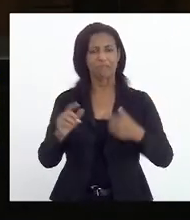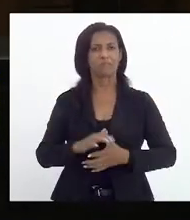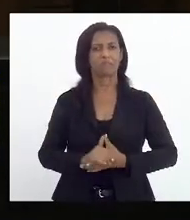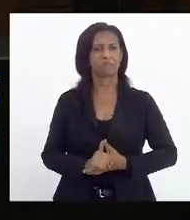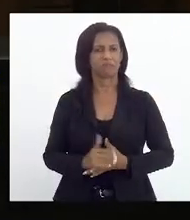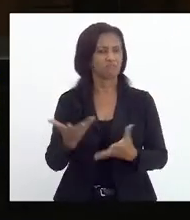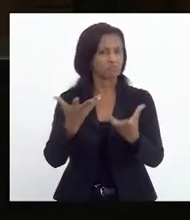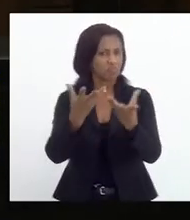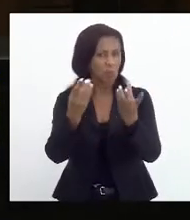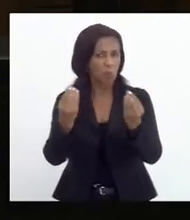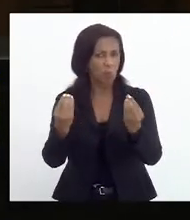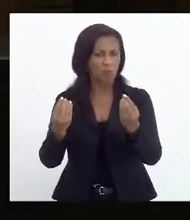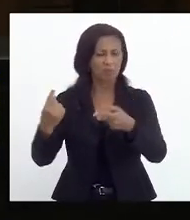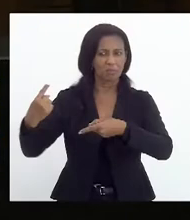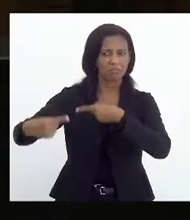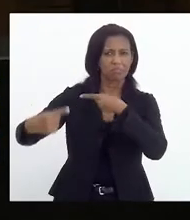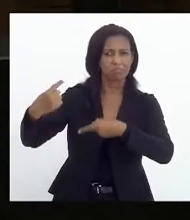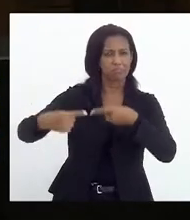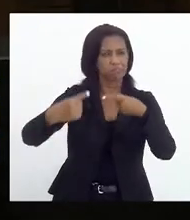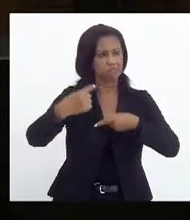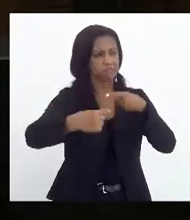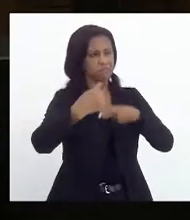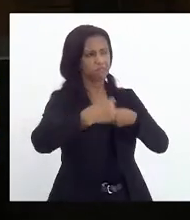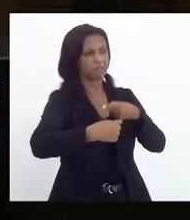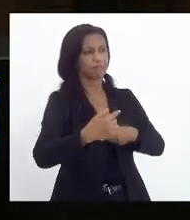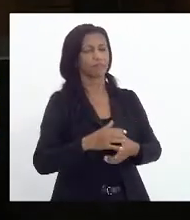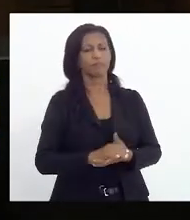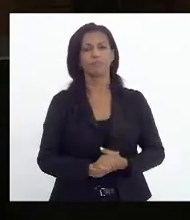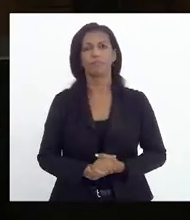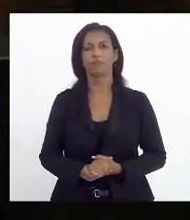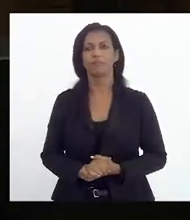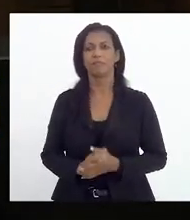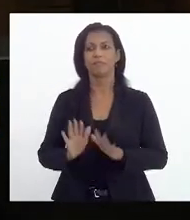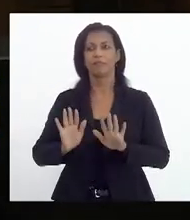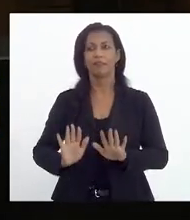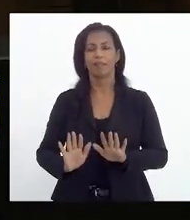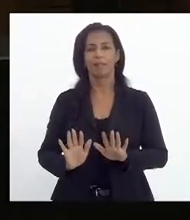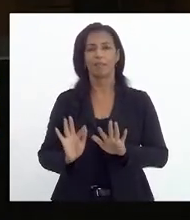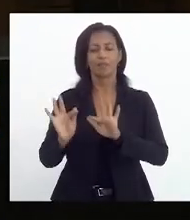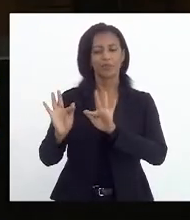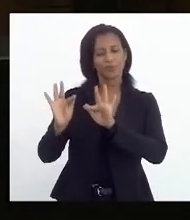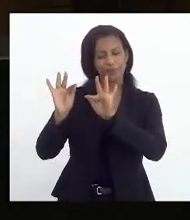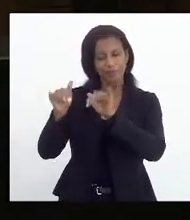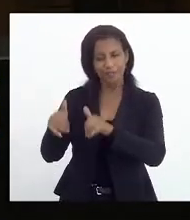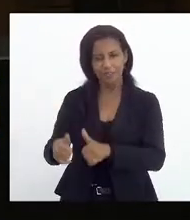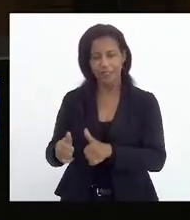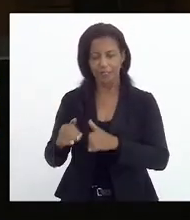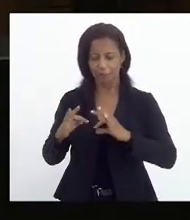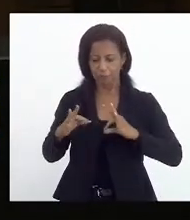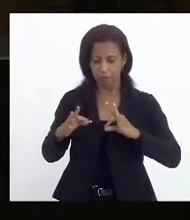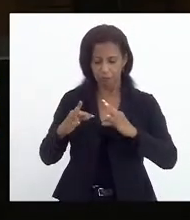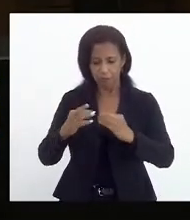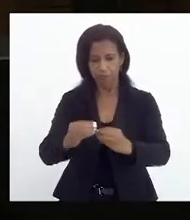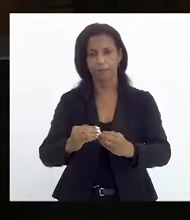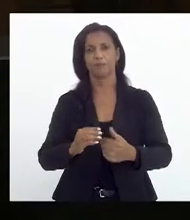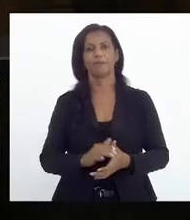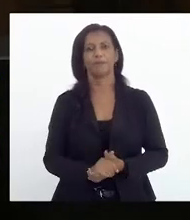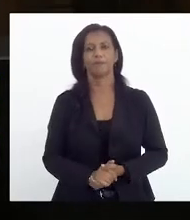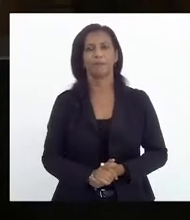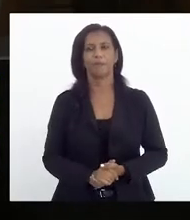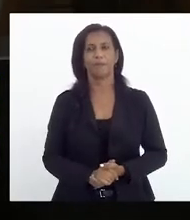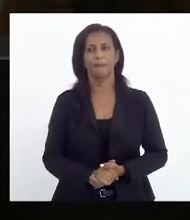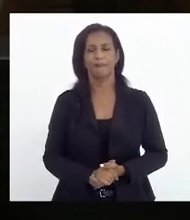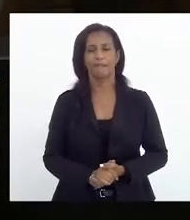e com muitas polêmicas É mas no final disso tudo